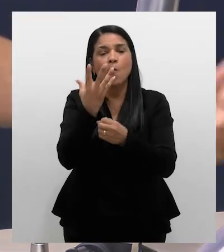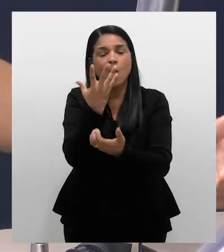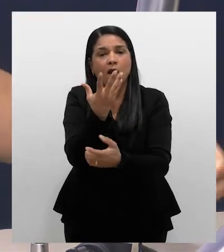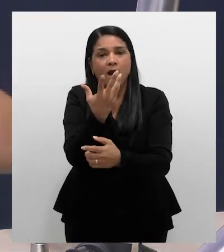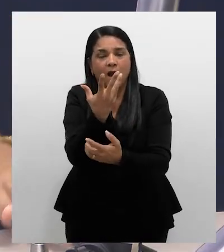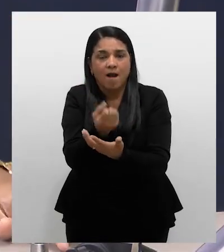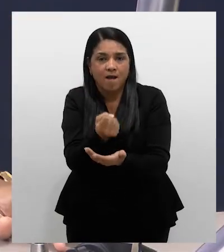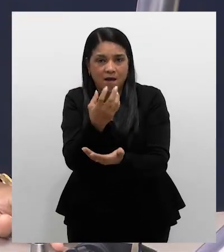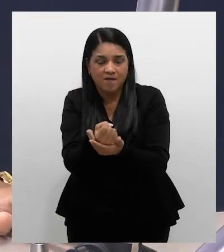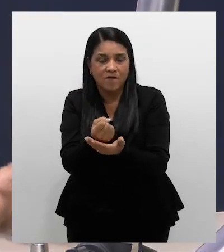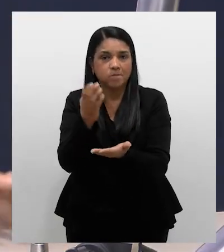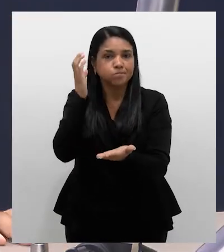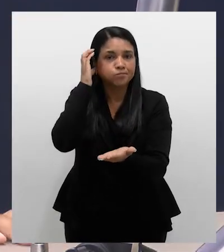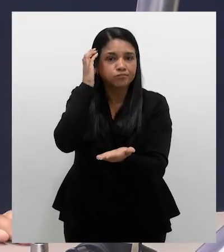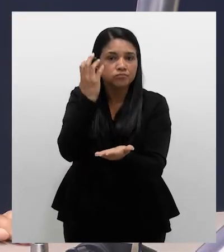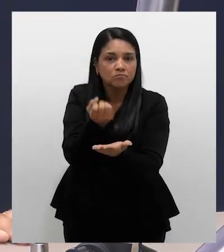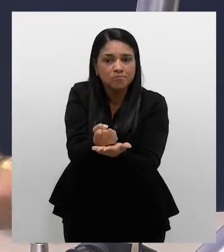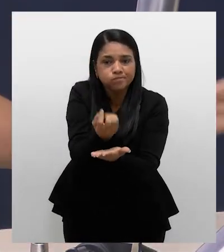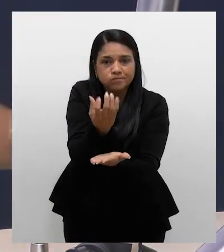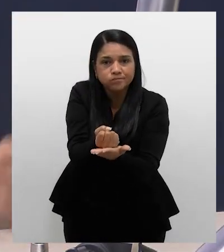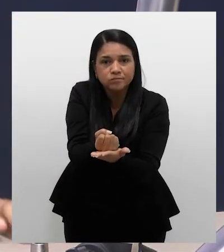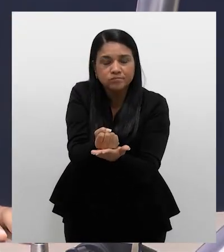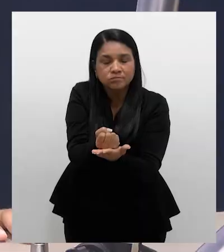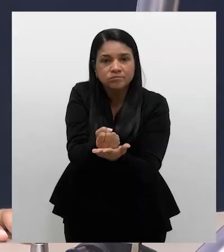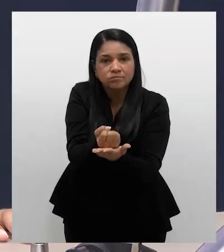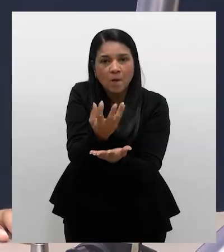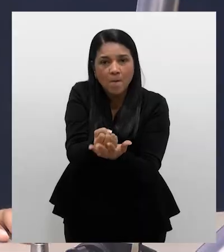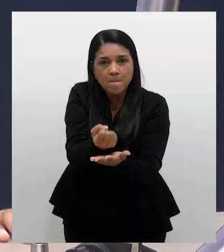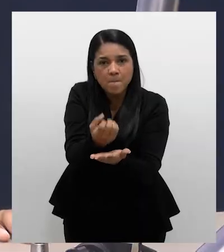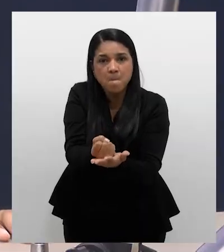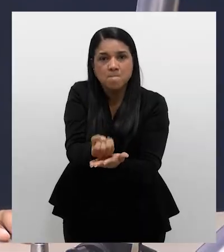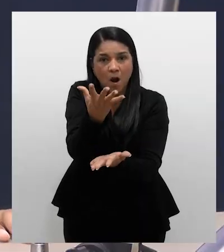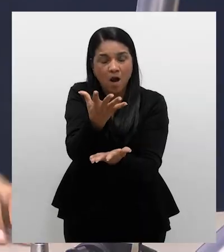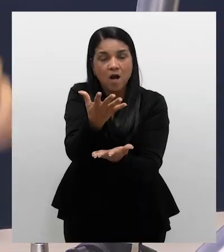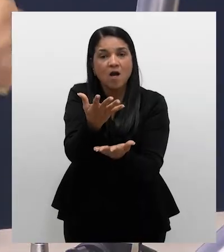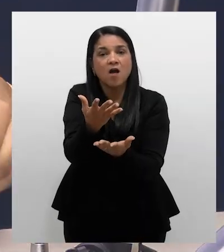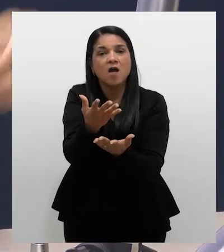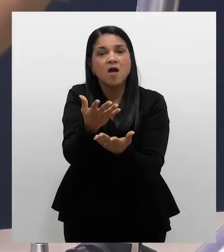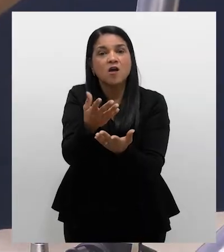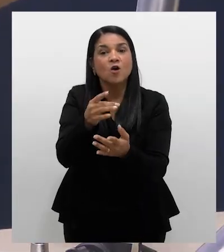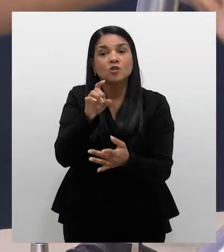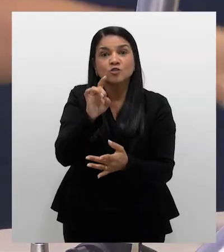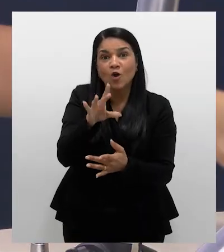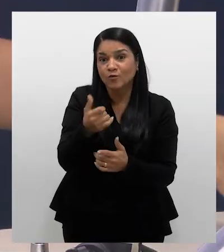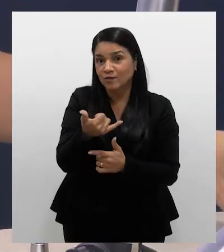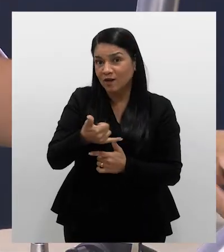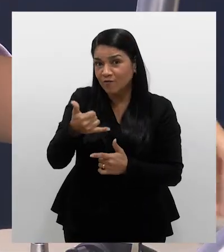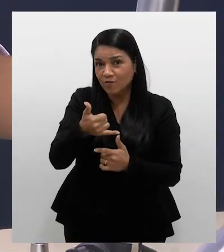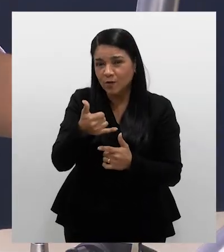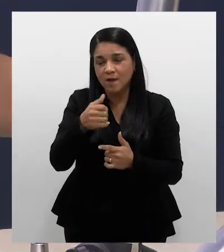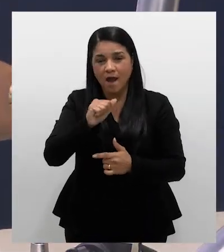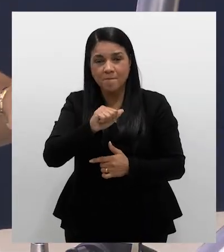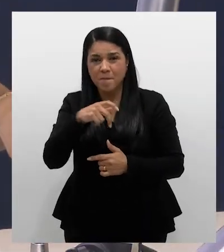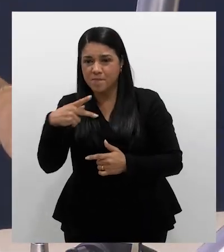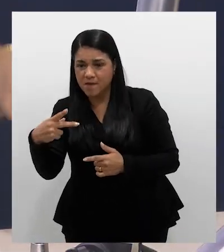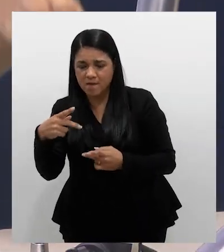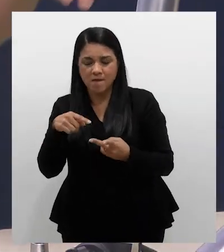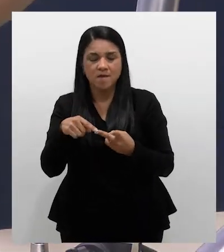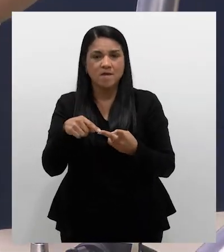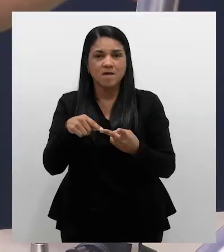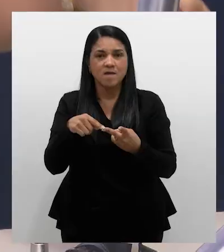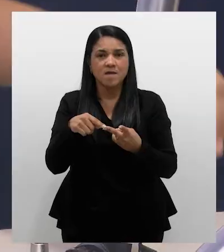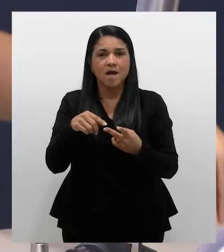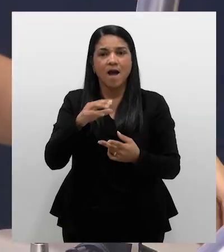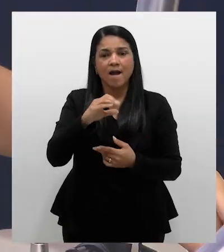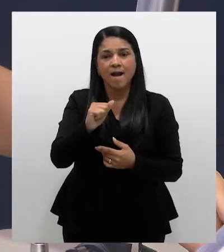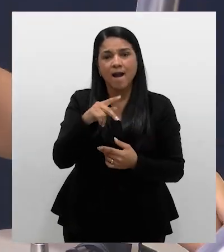gravar um podcast usando só o telefone, é só o que você tem. Grava o teu podcast, é assim, você usa esse aplicativo aqui, você